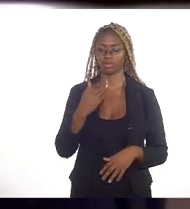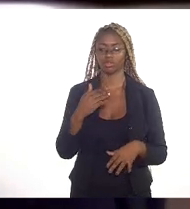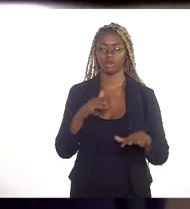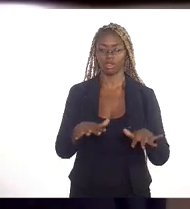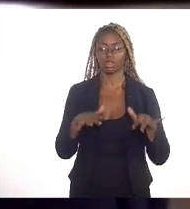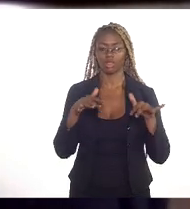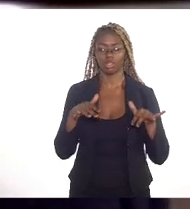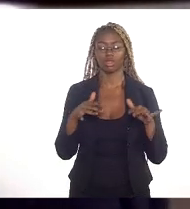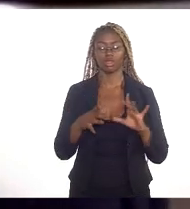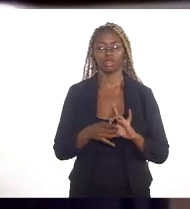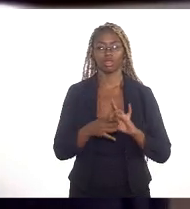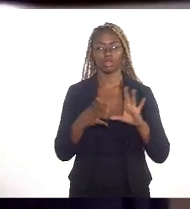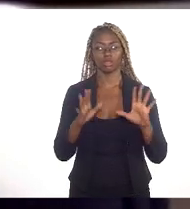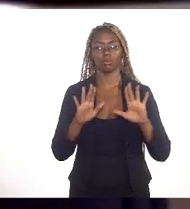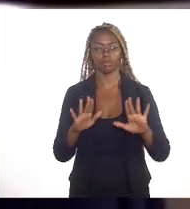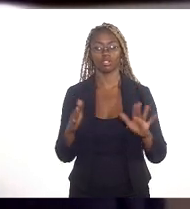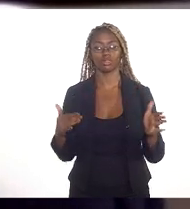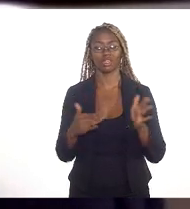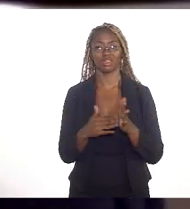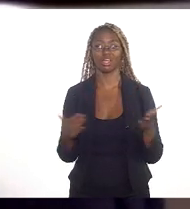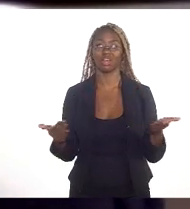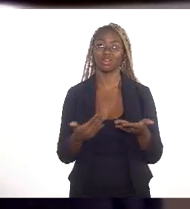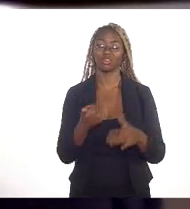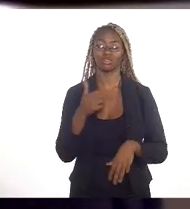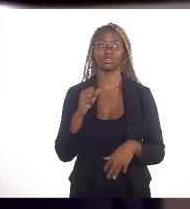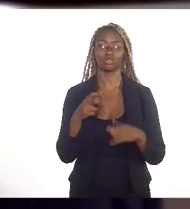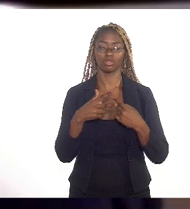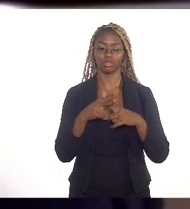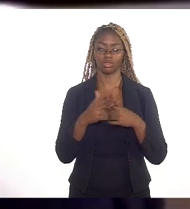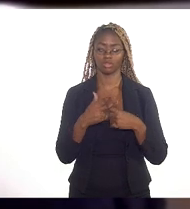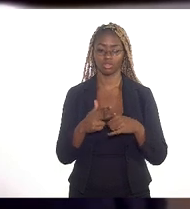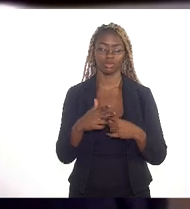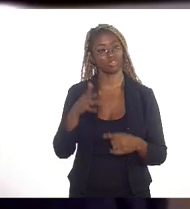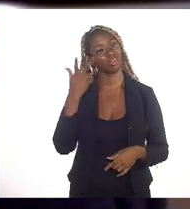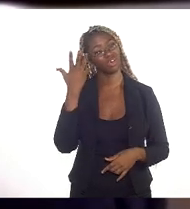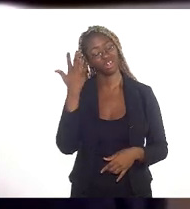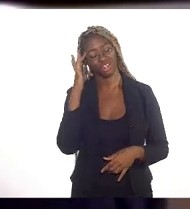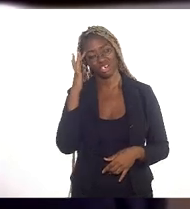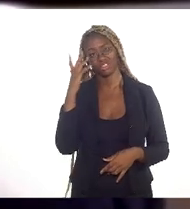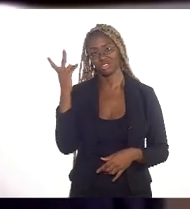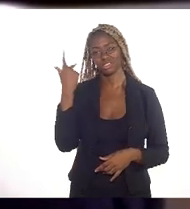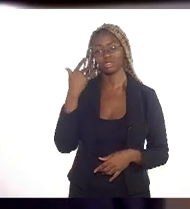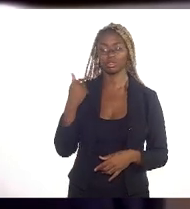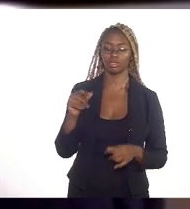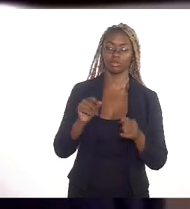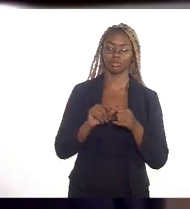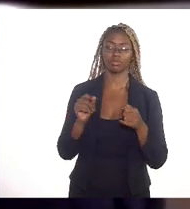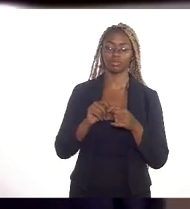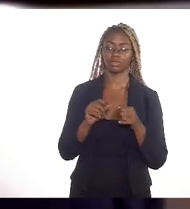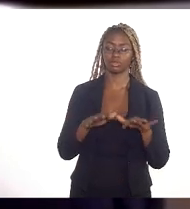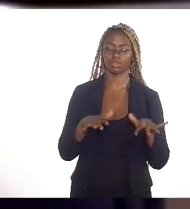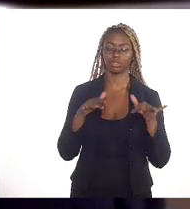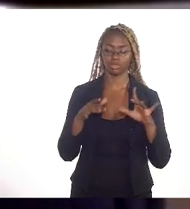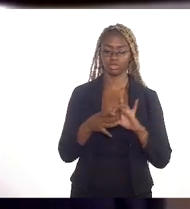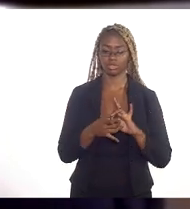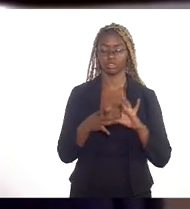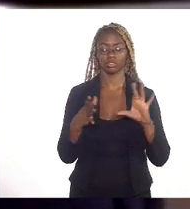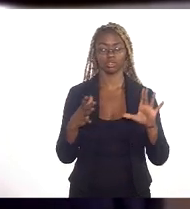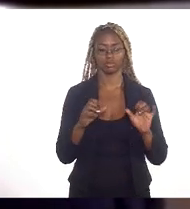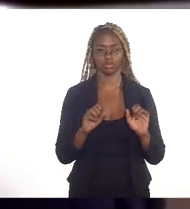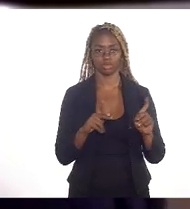ele recebeu 18 emendas até o momento, acho que vai ser natural que a gente possa realizar uma audiência pública.